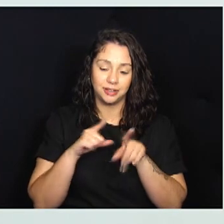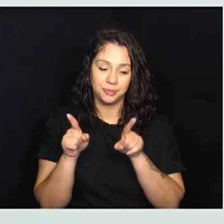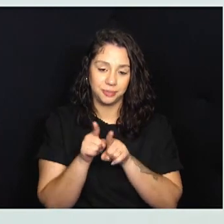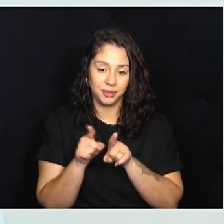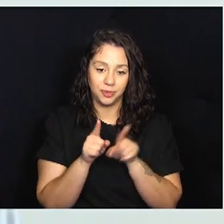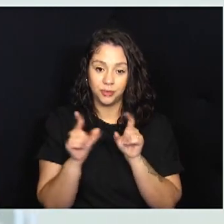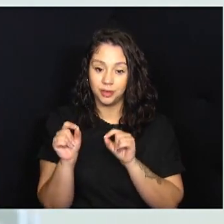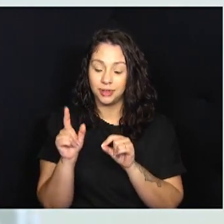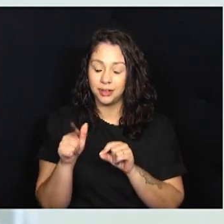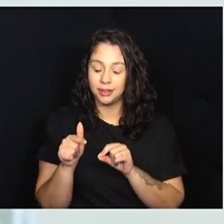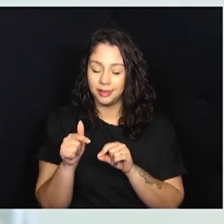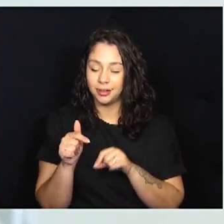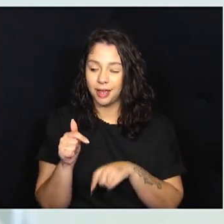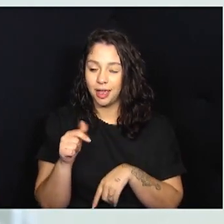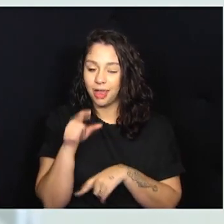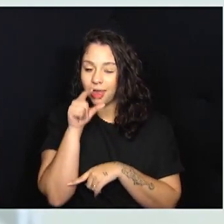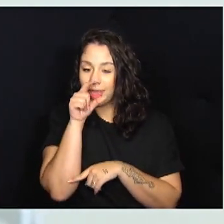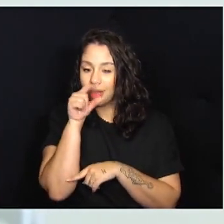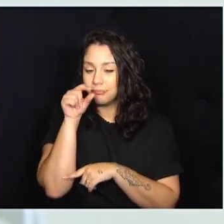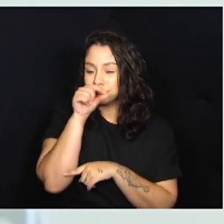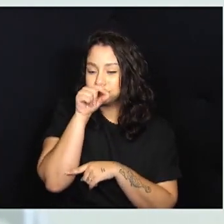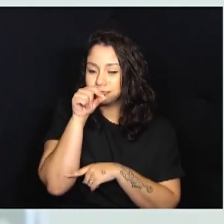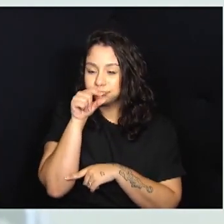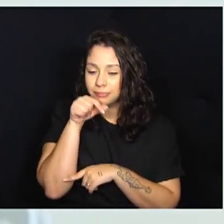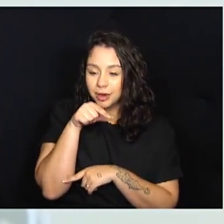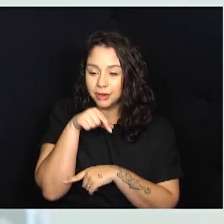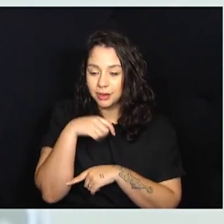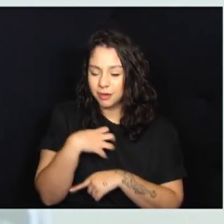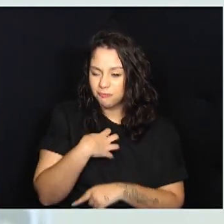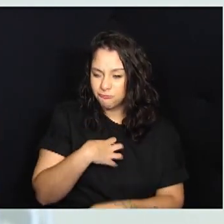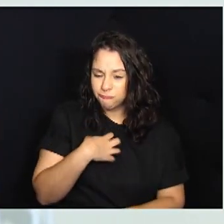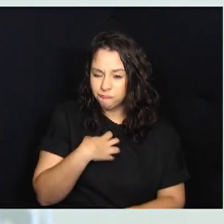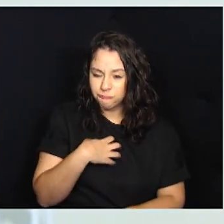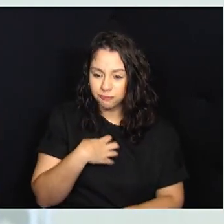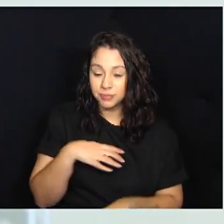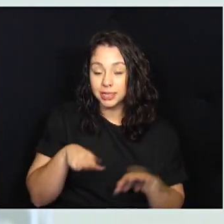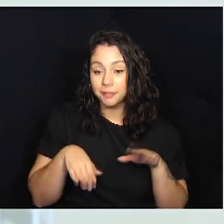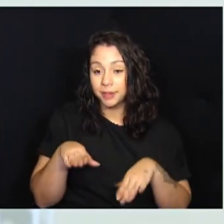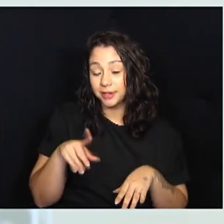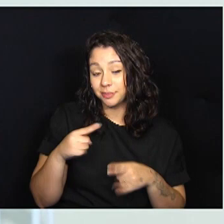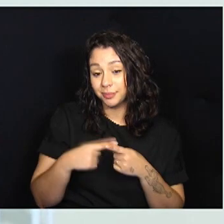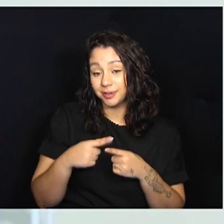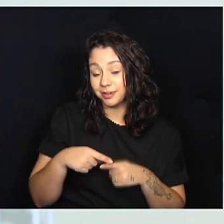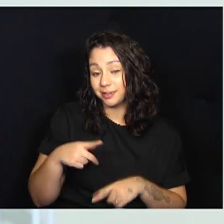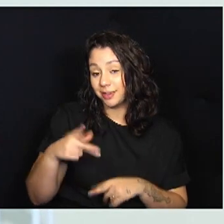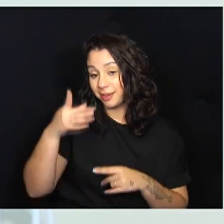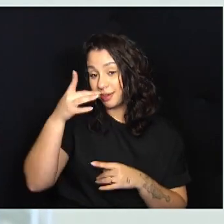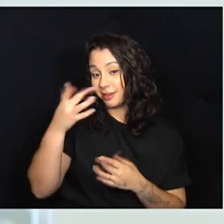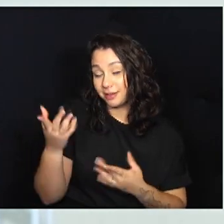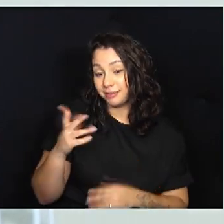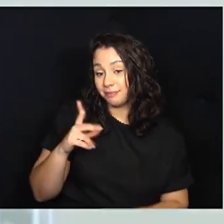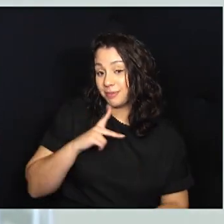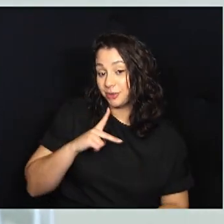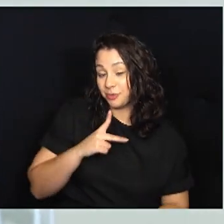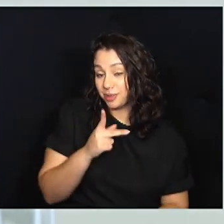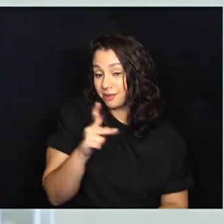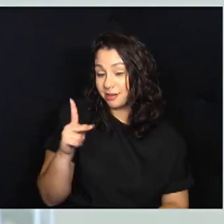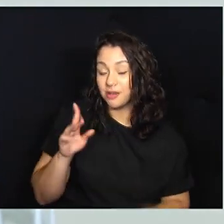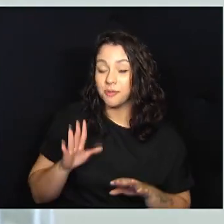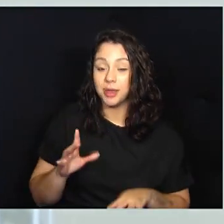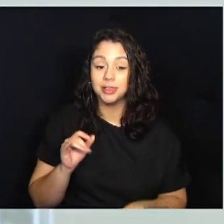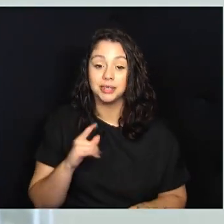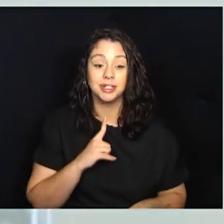as temperamentais, isso também é questão de personalidade, mas são animais que dá pra gente ter quando a gente